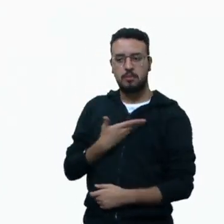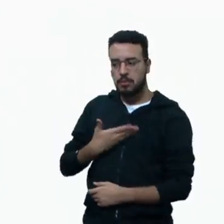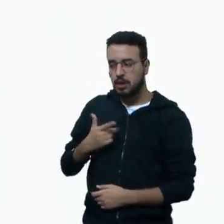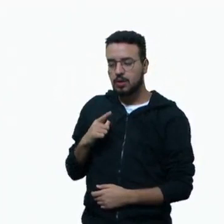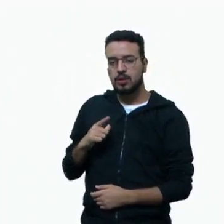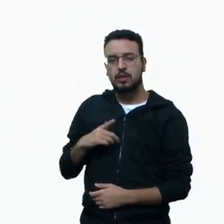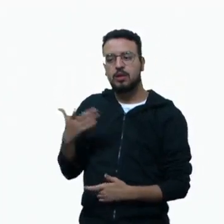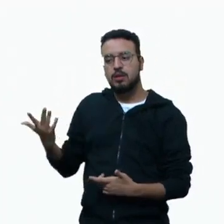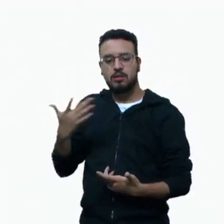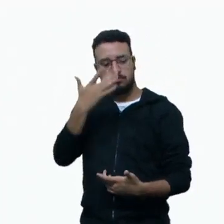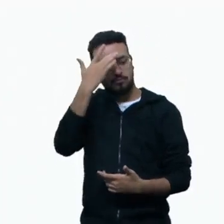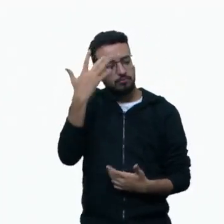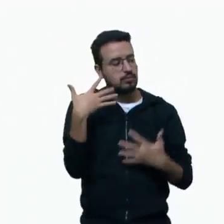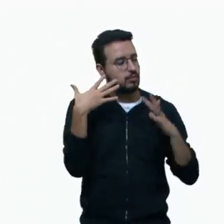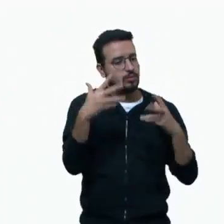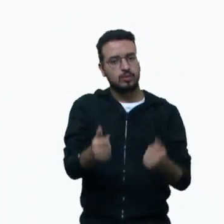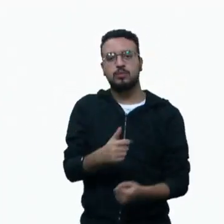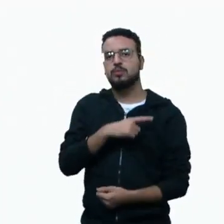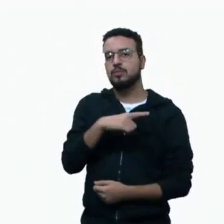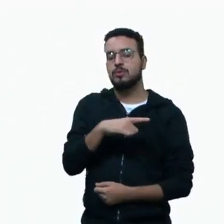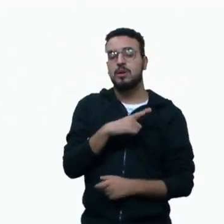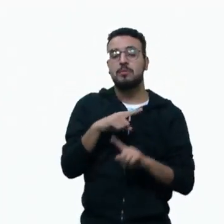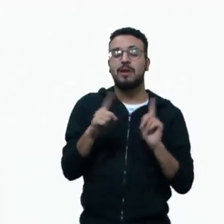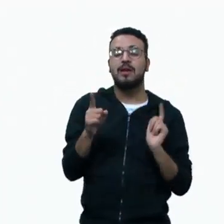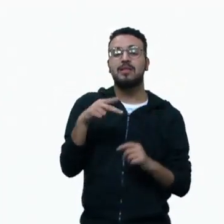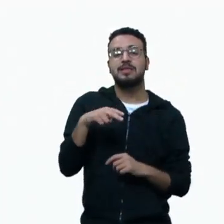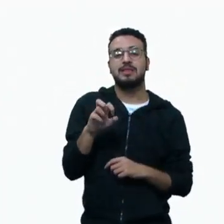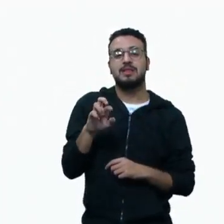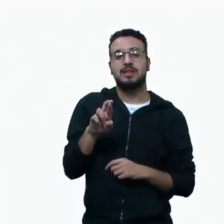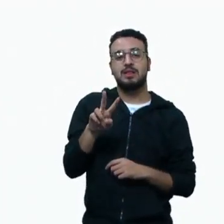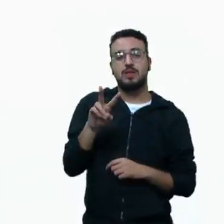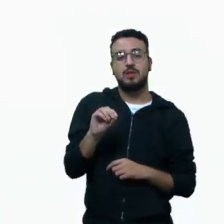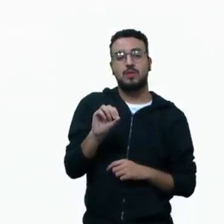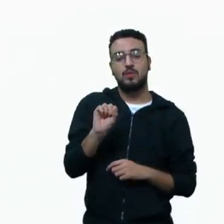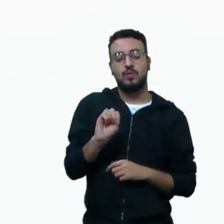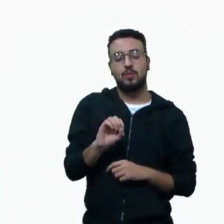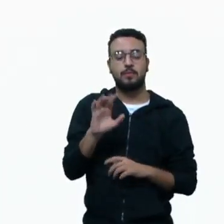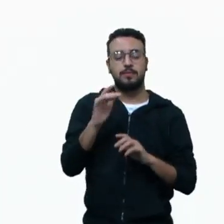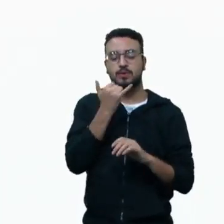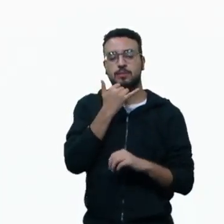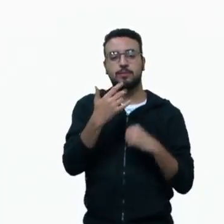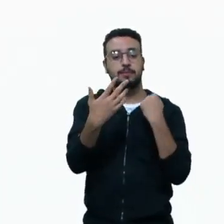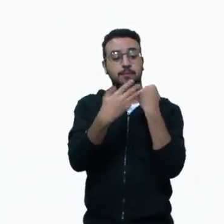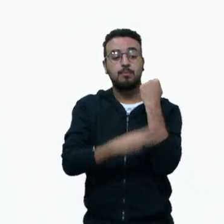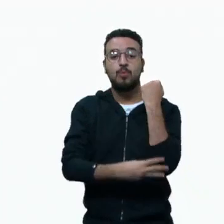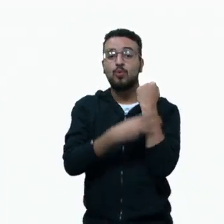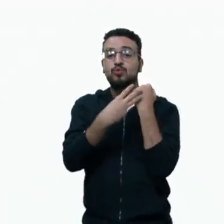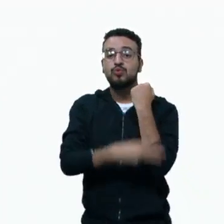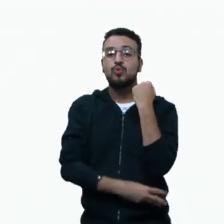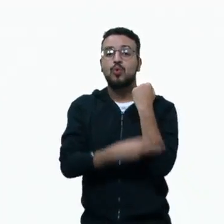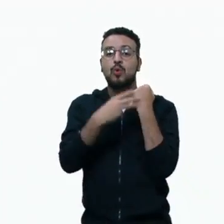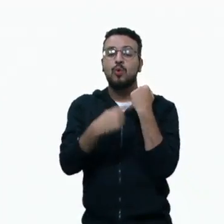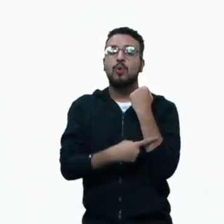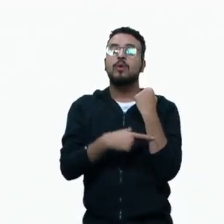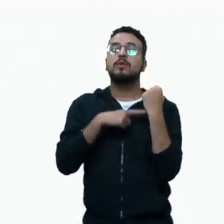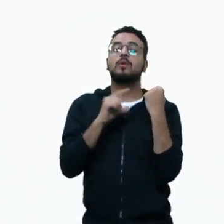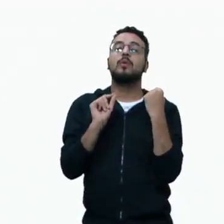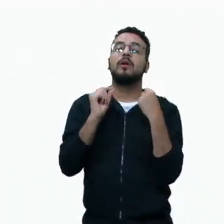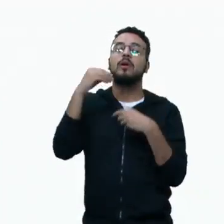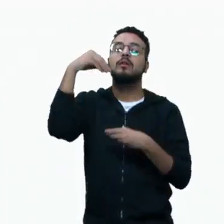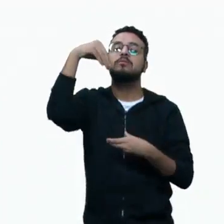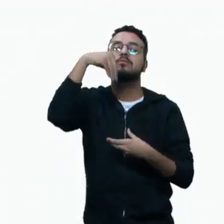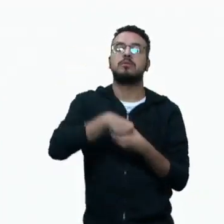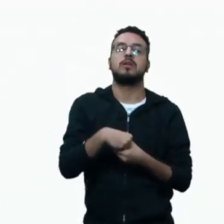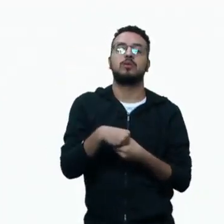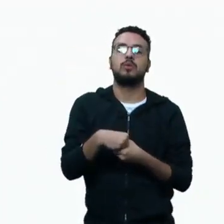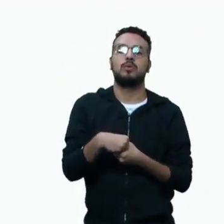tem, mas no sistema nervoso, né, aliás, no músculo, o que tem dentro dele? Esse tipo de